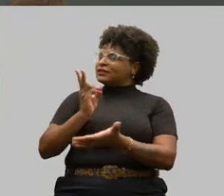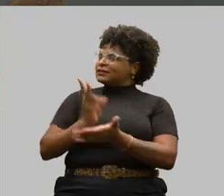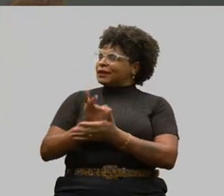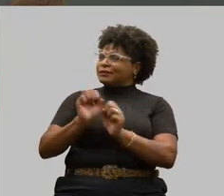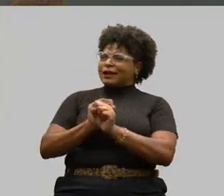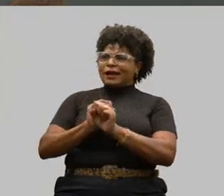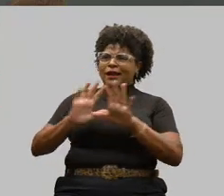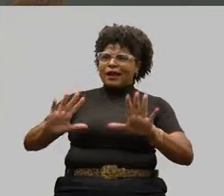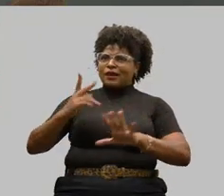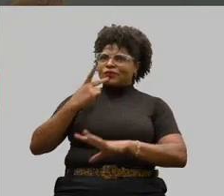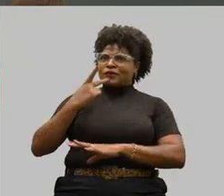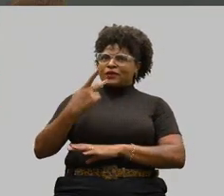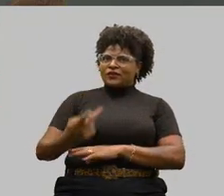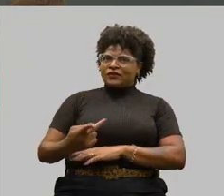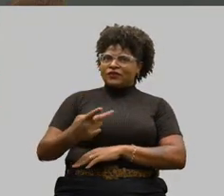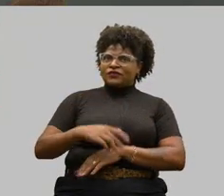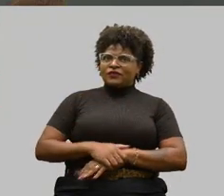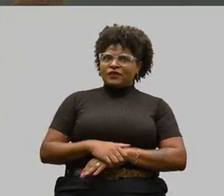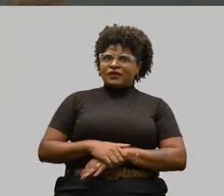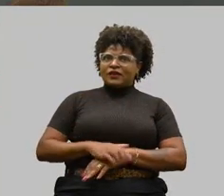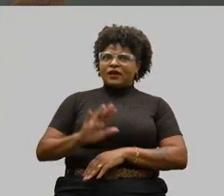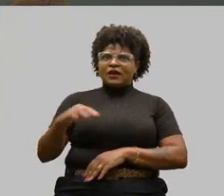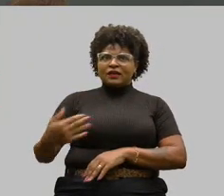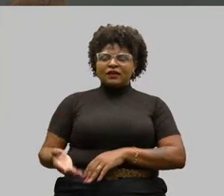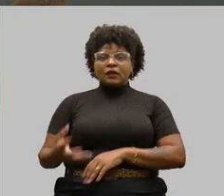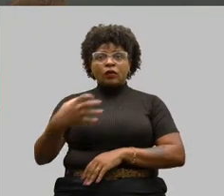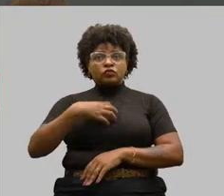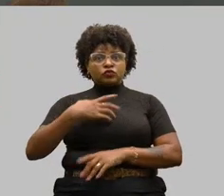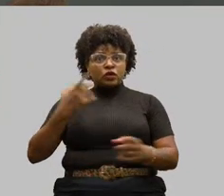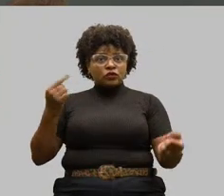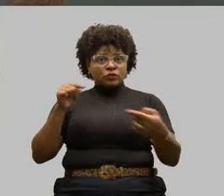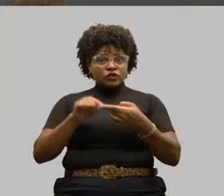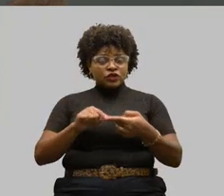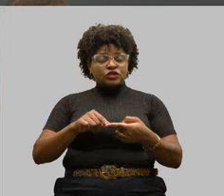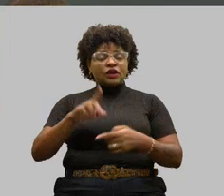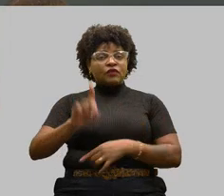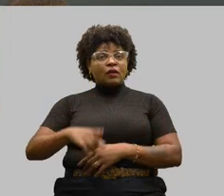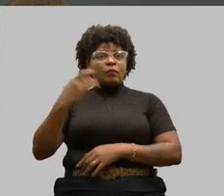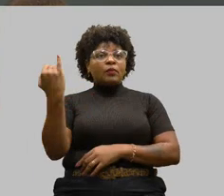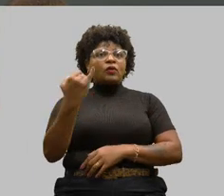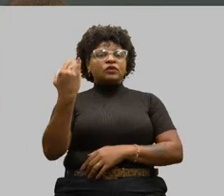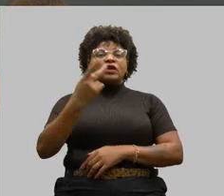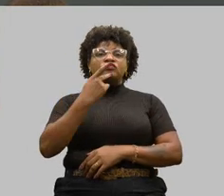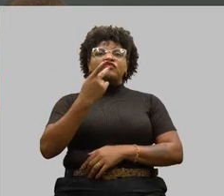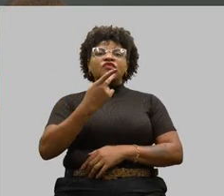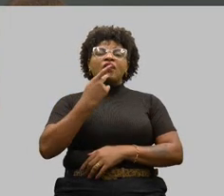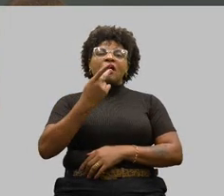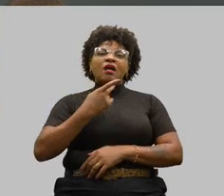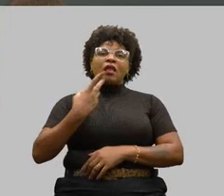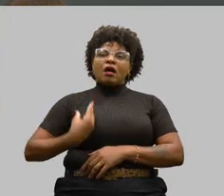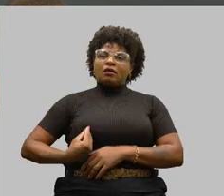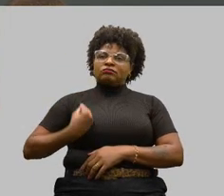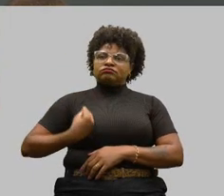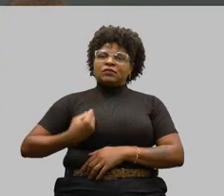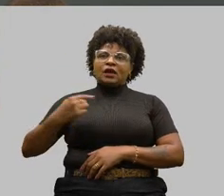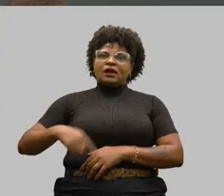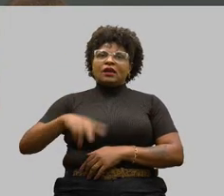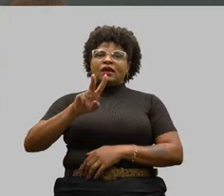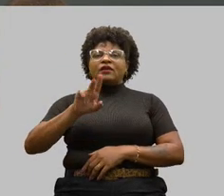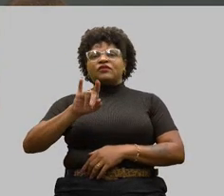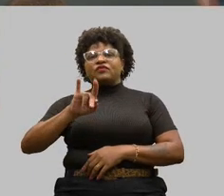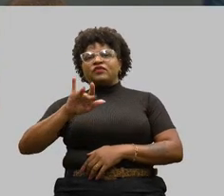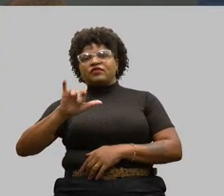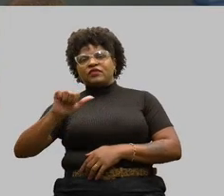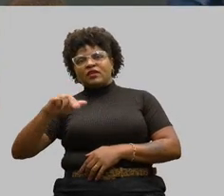presidente de maneira objetiva só registrarmos a presenças da Viviane Rocha Pinheiro sededal da